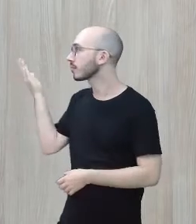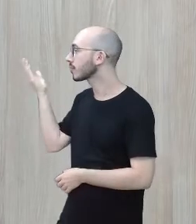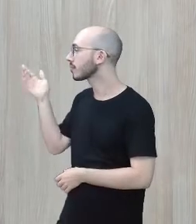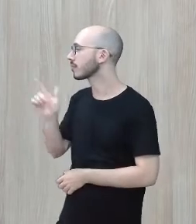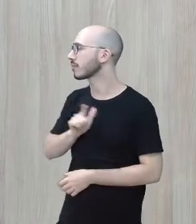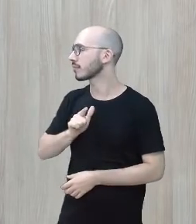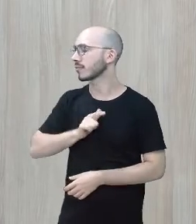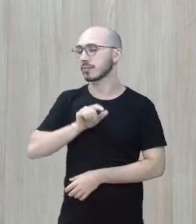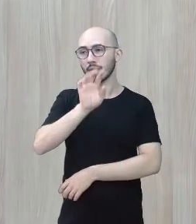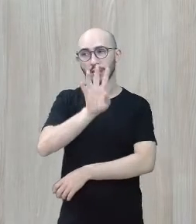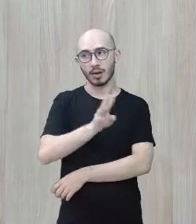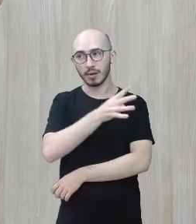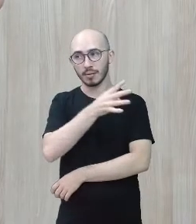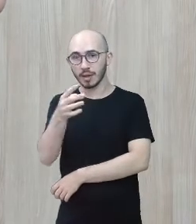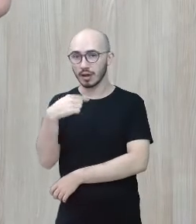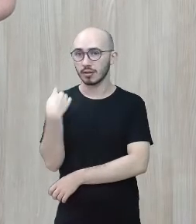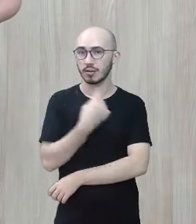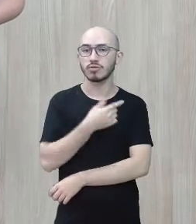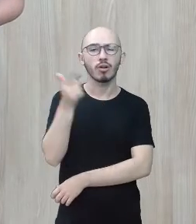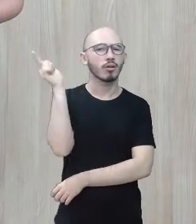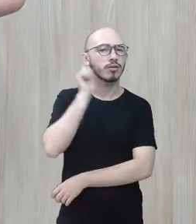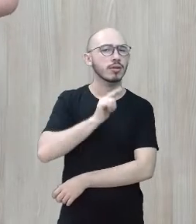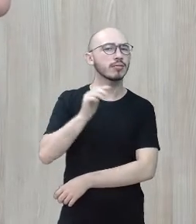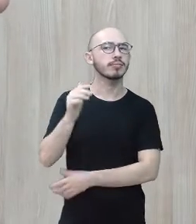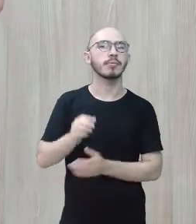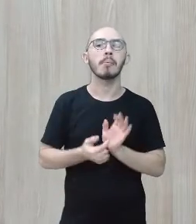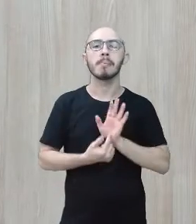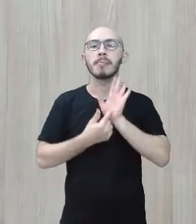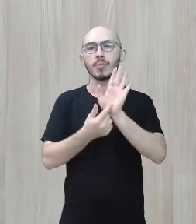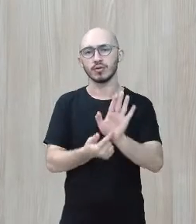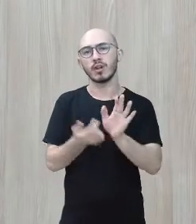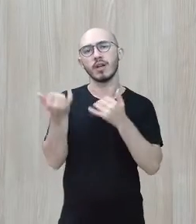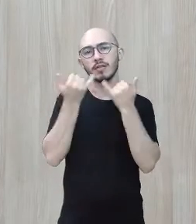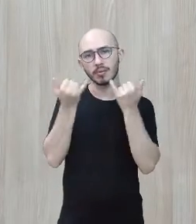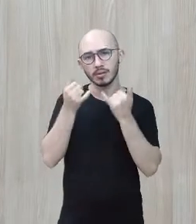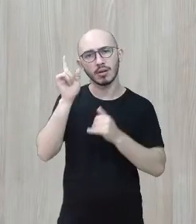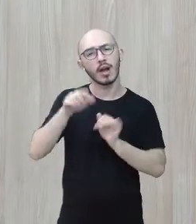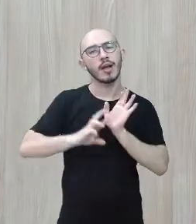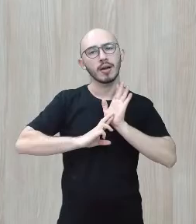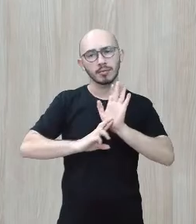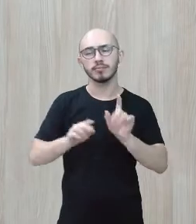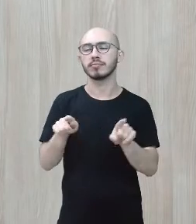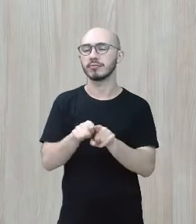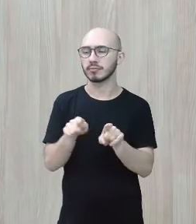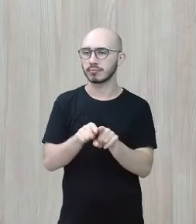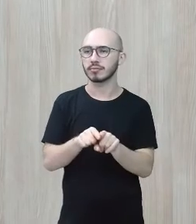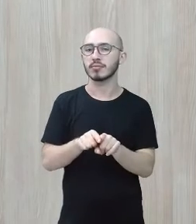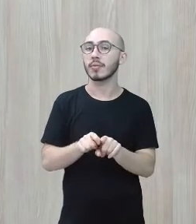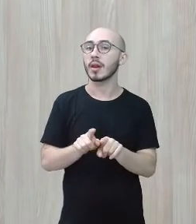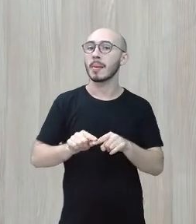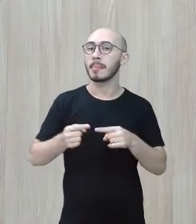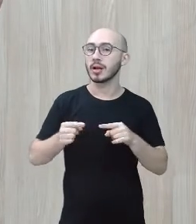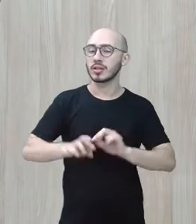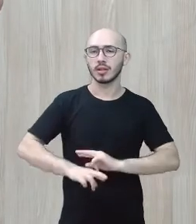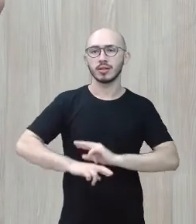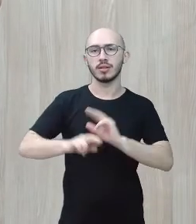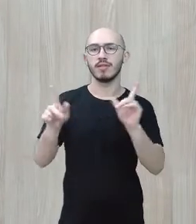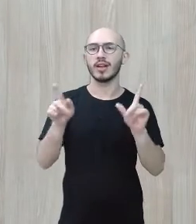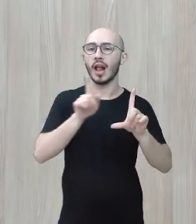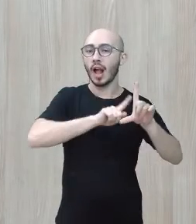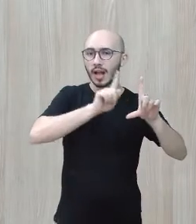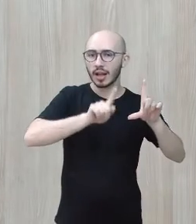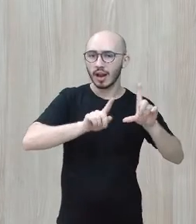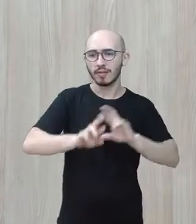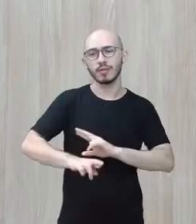tabela, a gente consegue expressar os dados. É uma representação também, mas diferente do gráfico, né, que traz ali